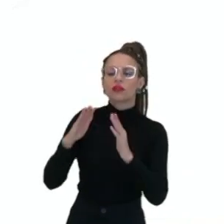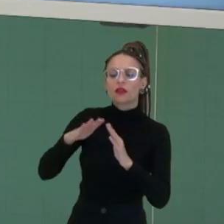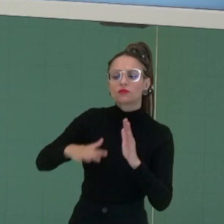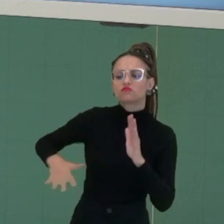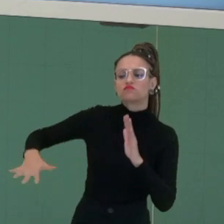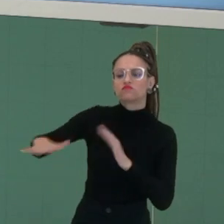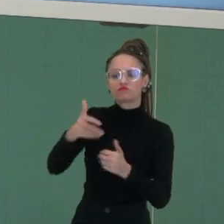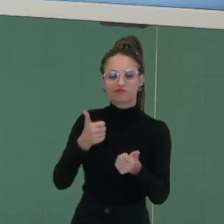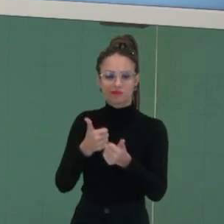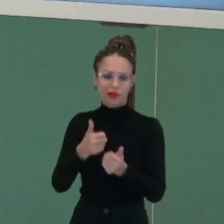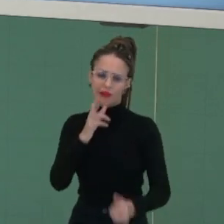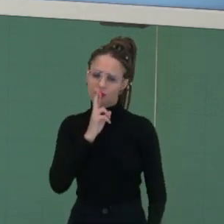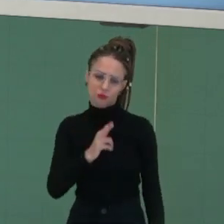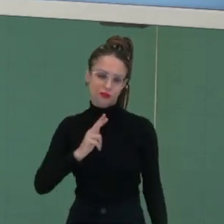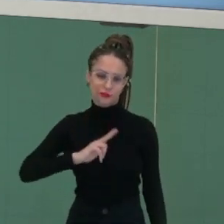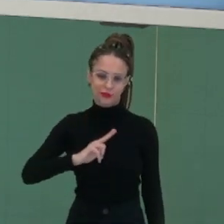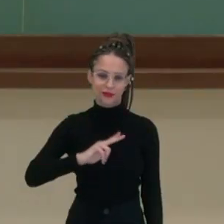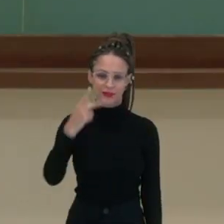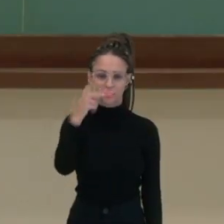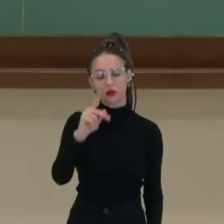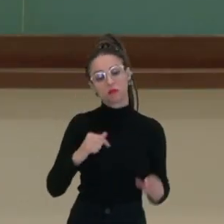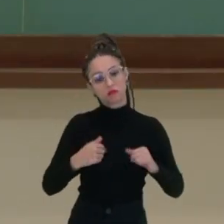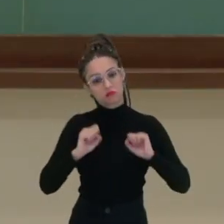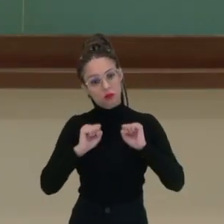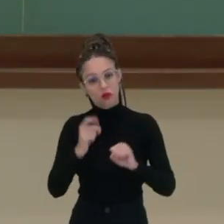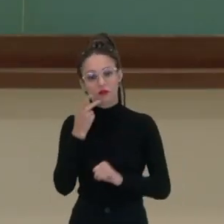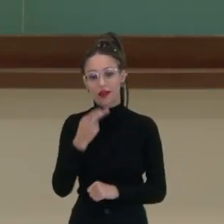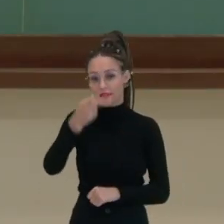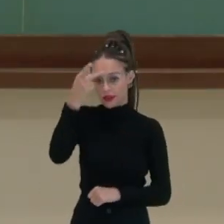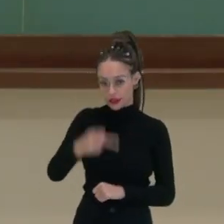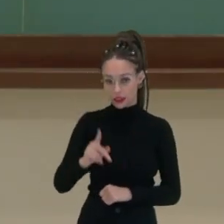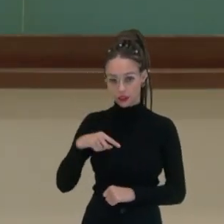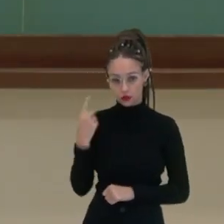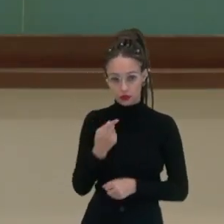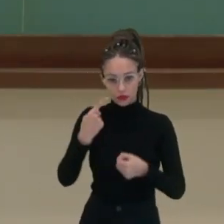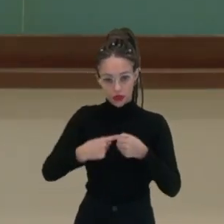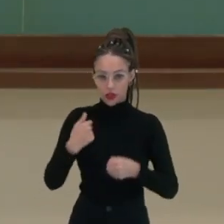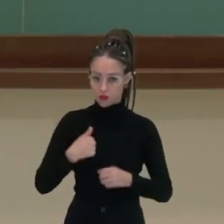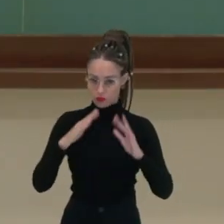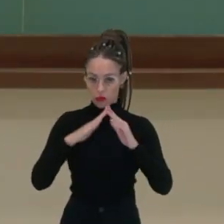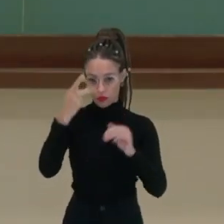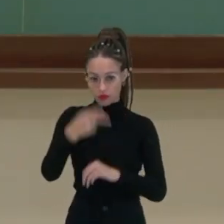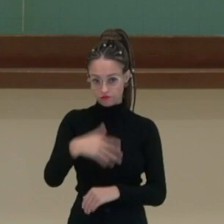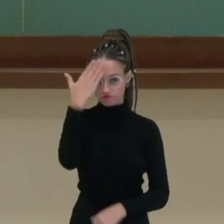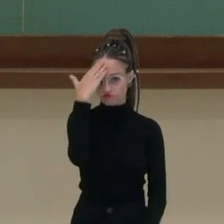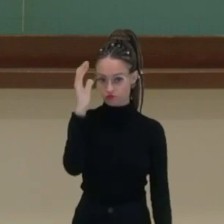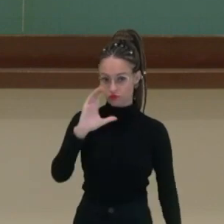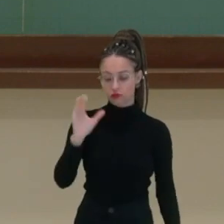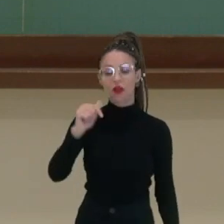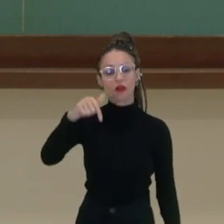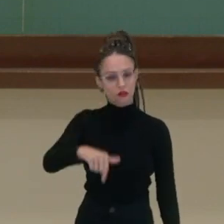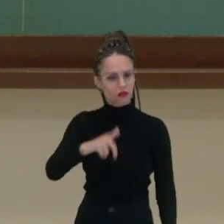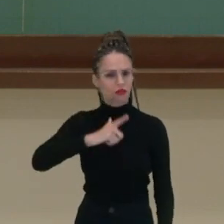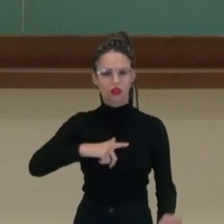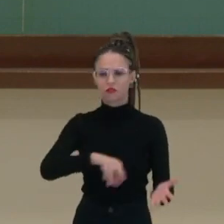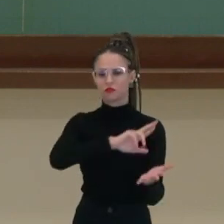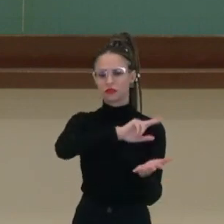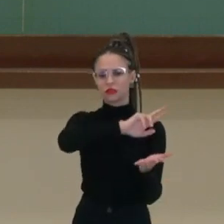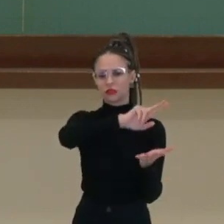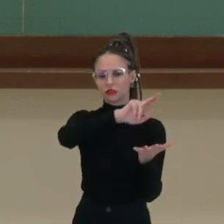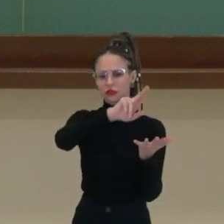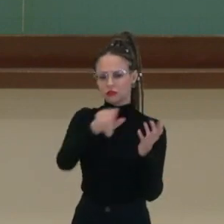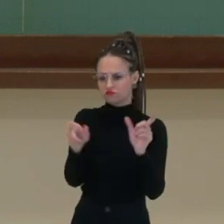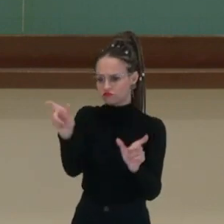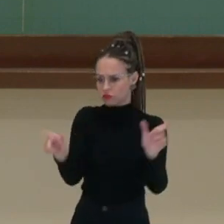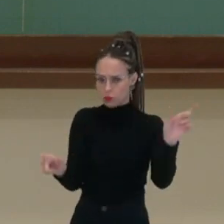aí a resposta é pessoal. Eu posso falar aqui da nossa cidade, eu moro aqui em Curitiba, e aqui existem vários artesãos,